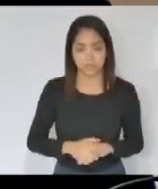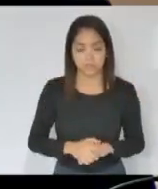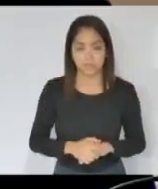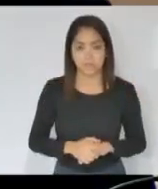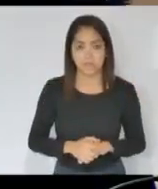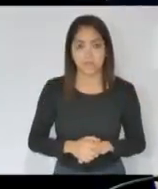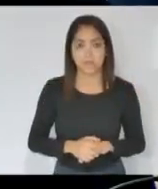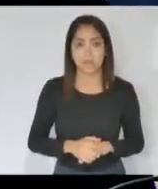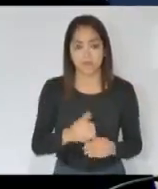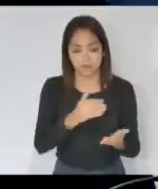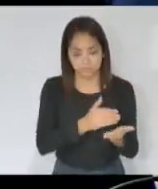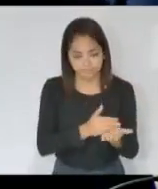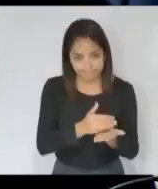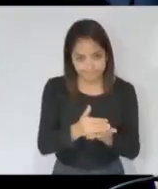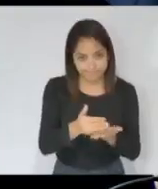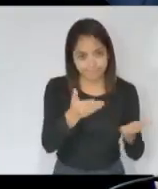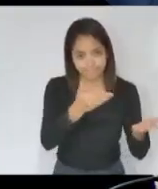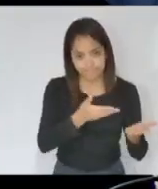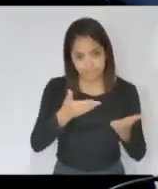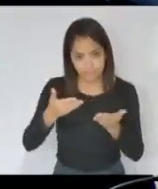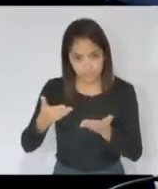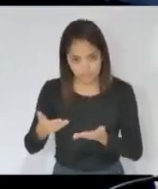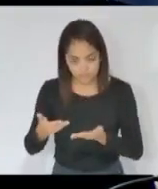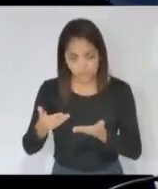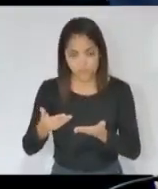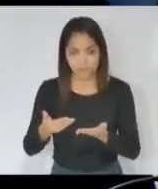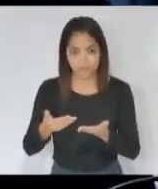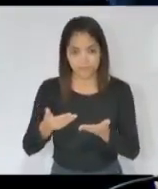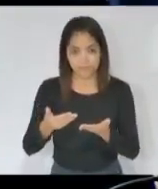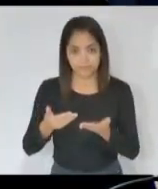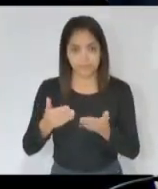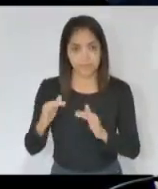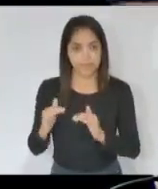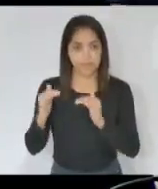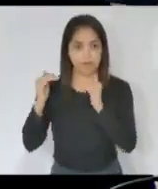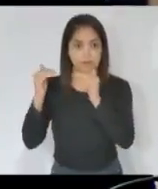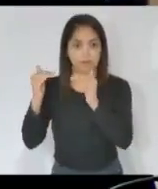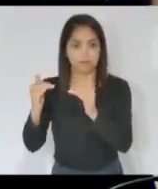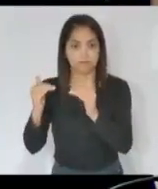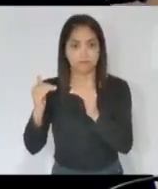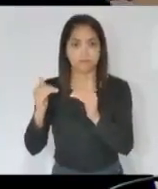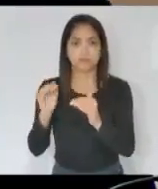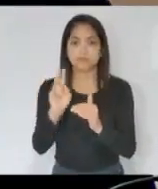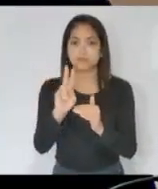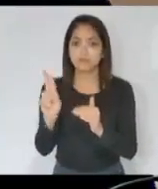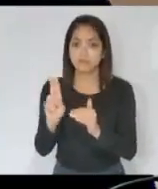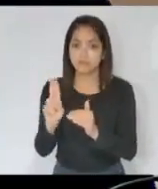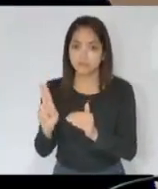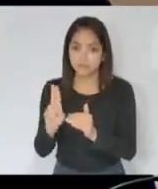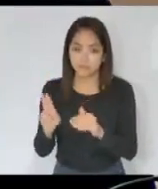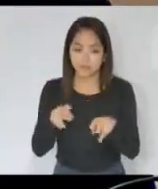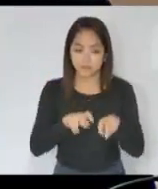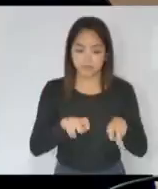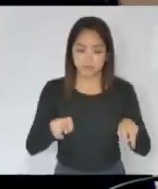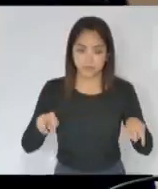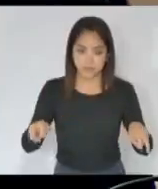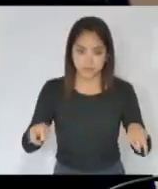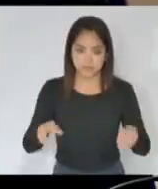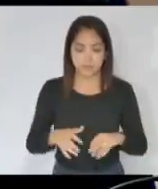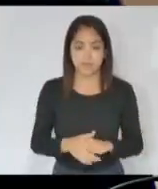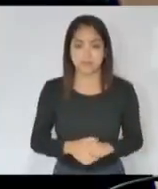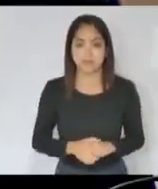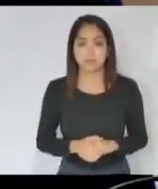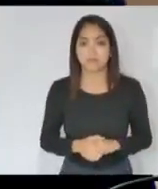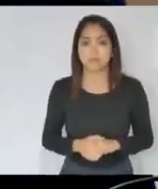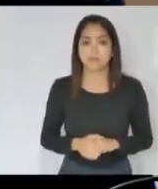Dando início à solenidade, o senhor presidente convidou as seguintes autoridades que foram nominadas para tomarem assento à